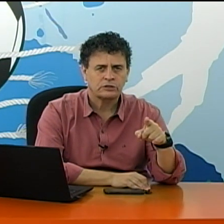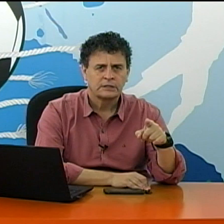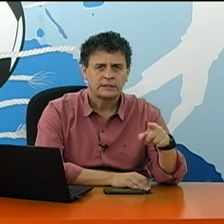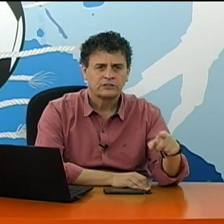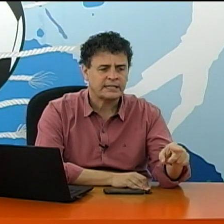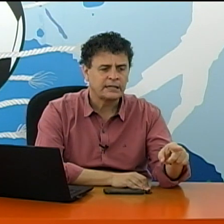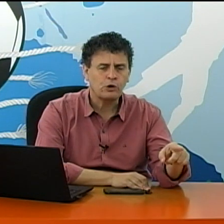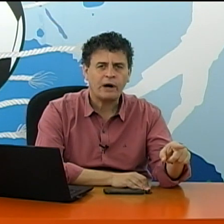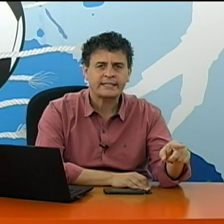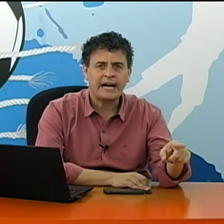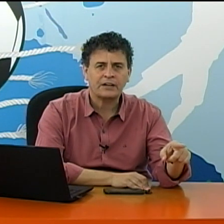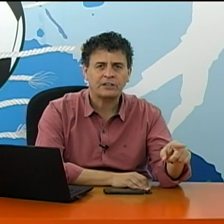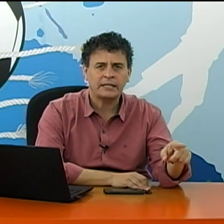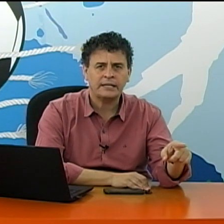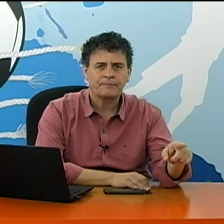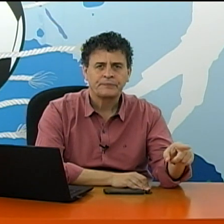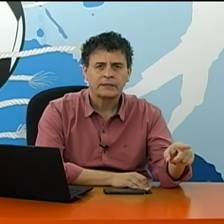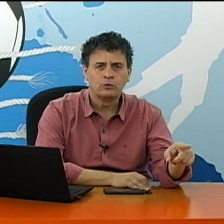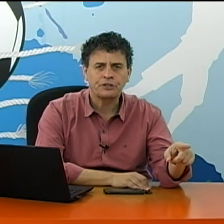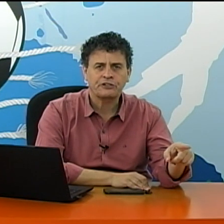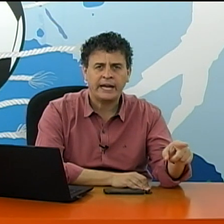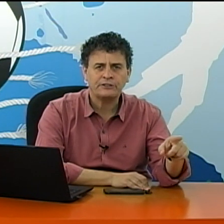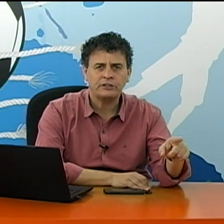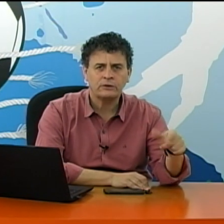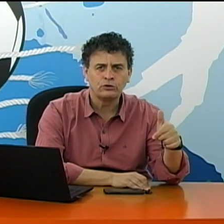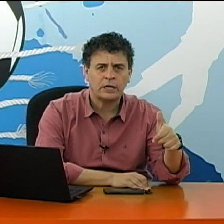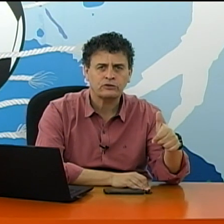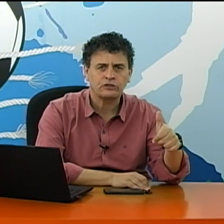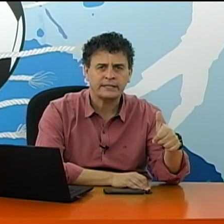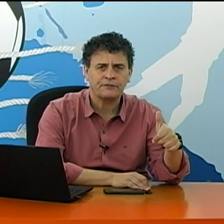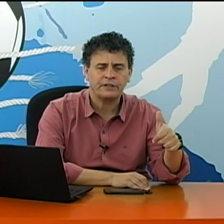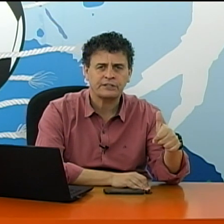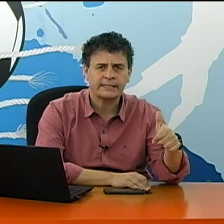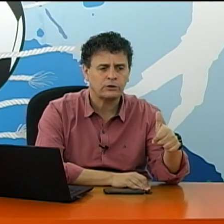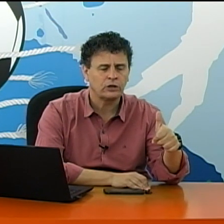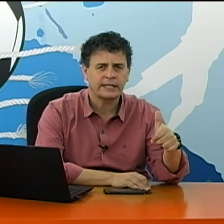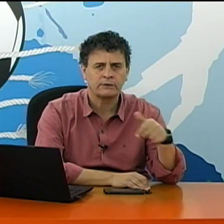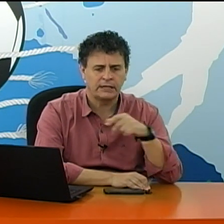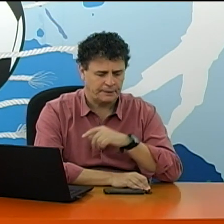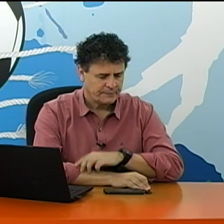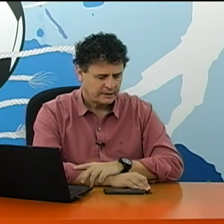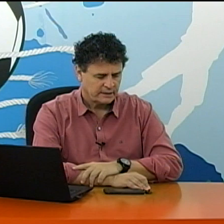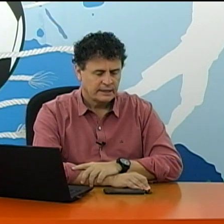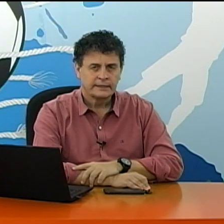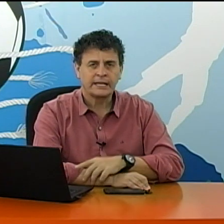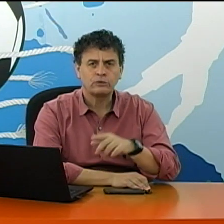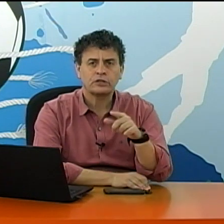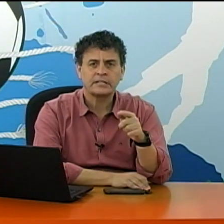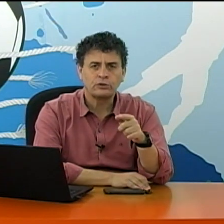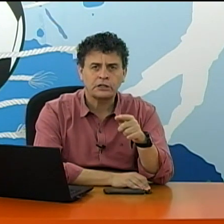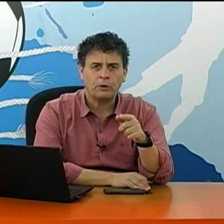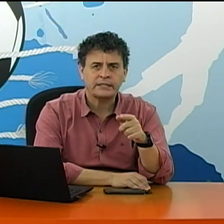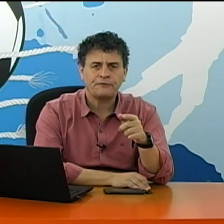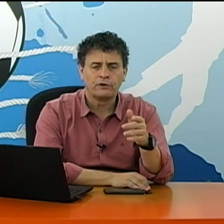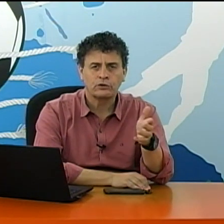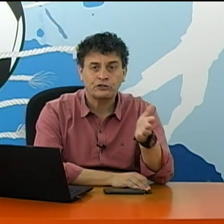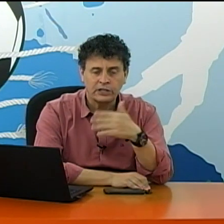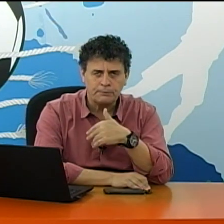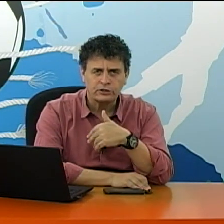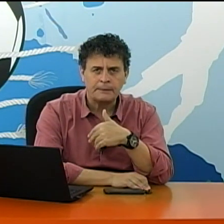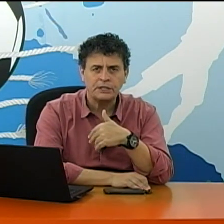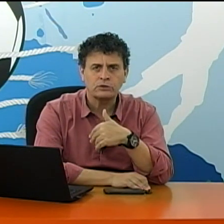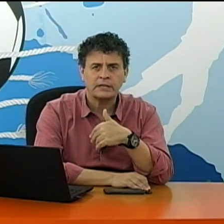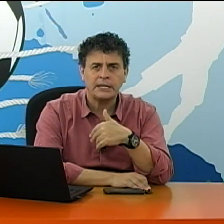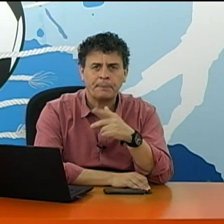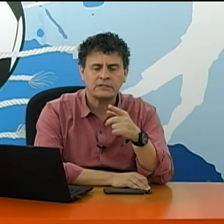6 minutos, já estamos com a tarja ali, urgente, o nosso JV já está colocando ali. Então, torcedor do Botafogo,